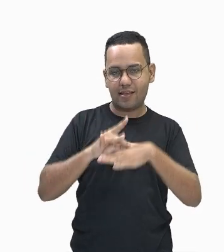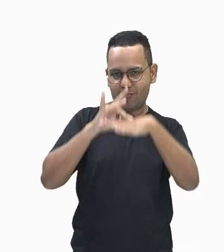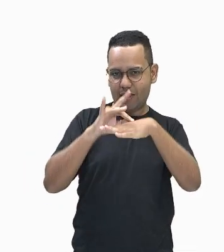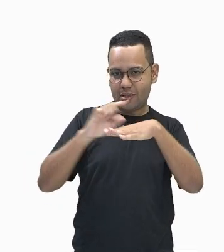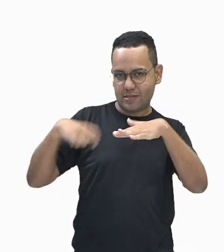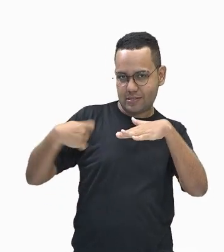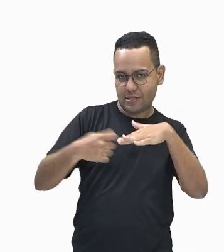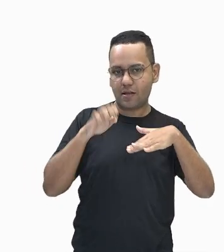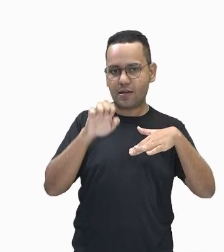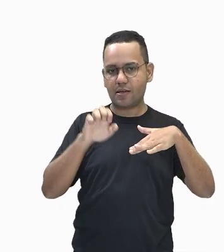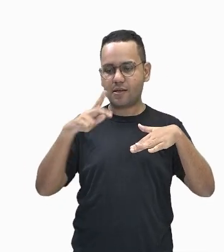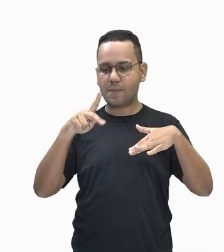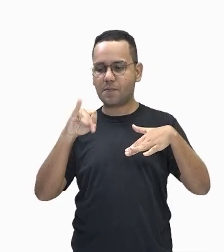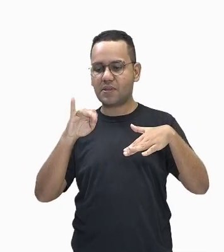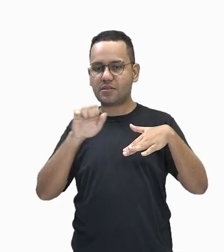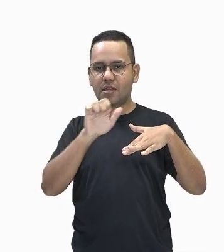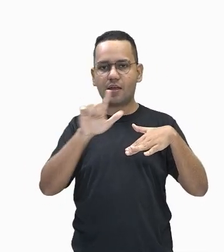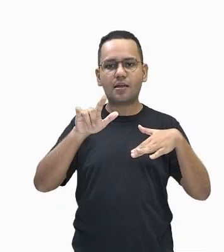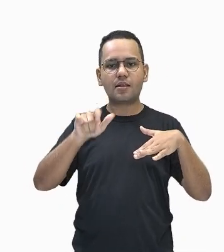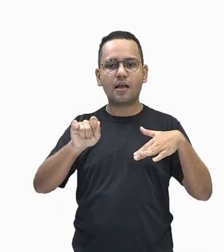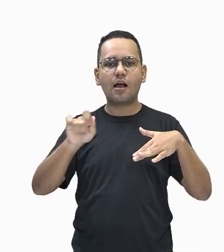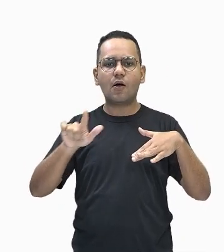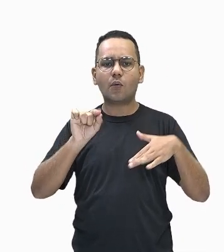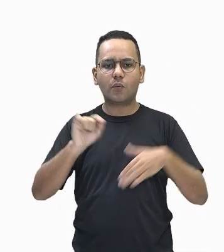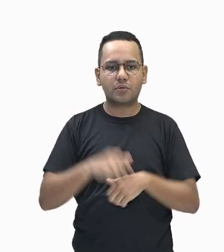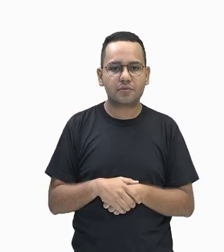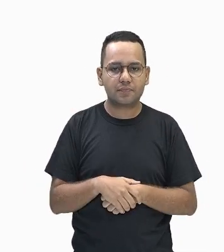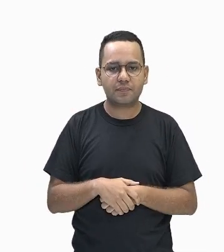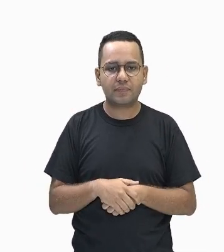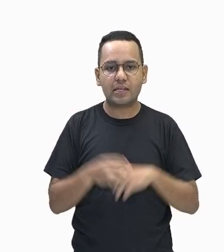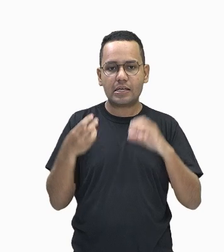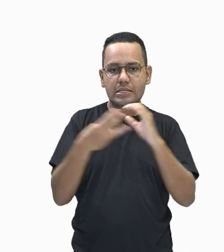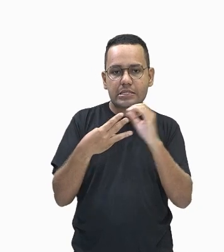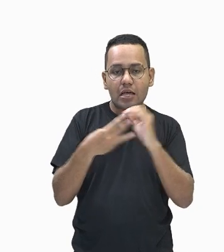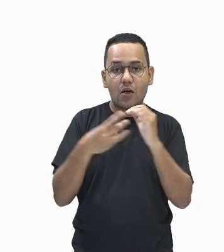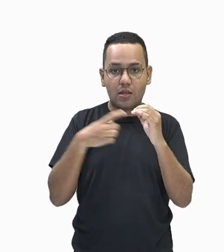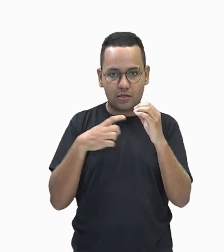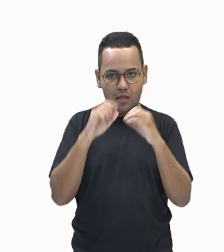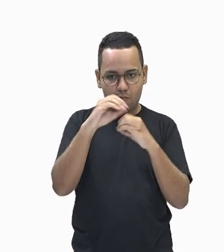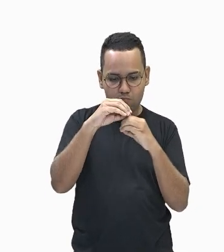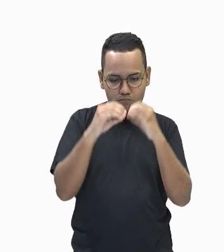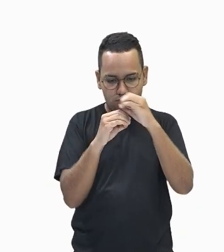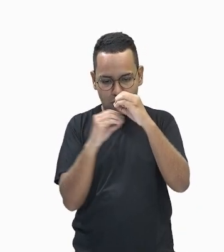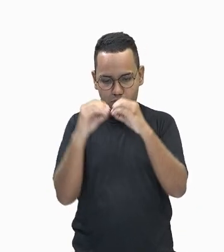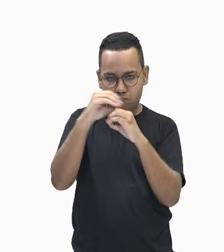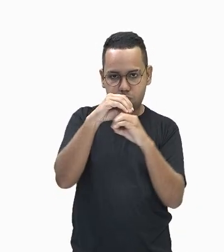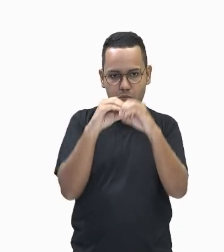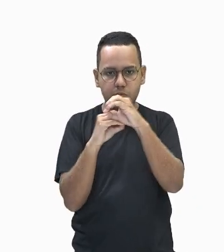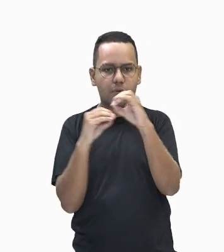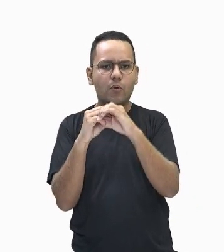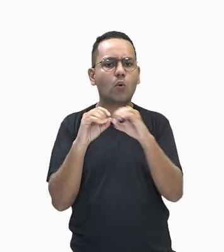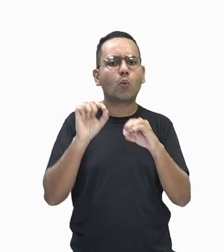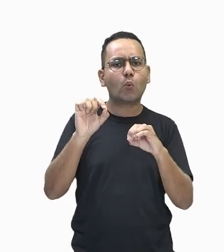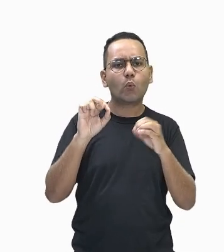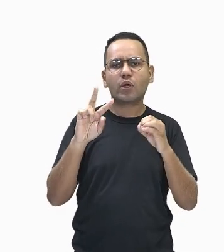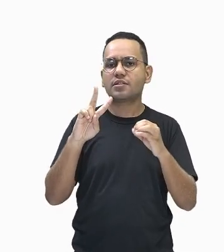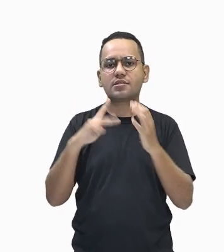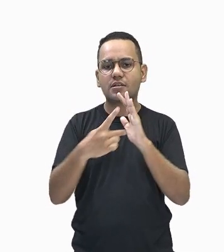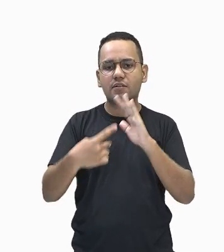células justapostas, fortemente ligadas. Sua função consiste no revestimento do nosso